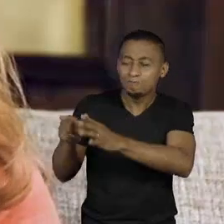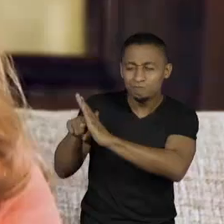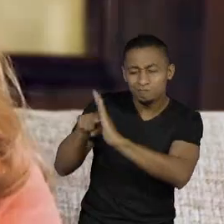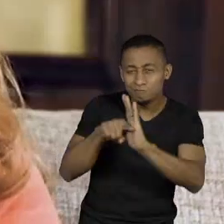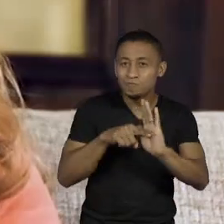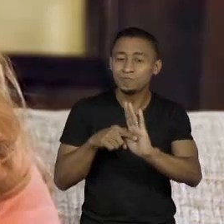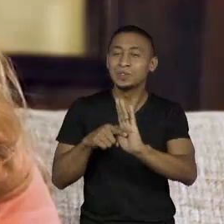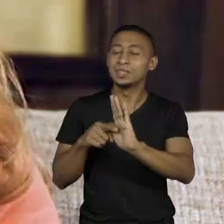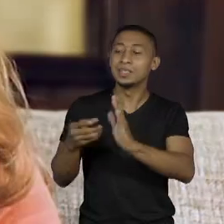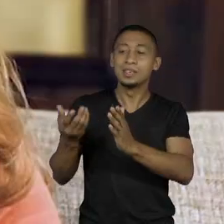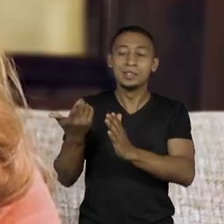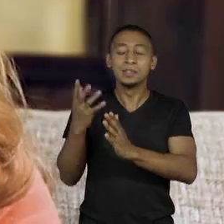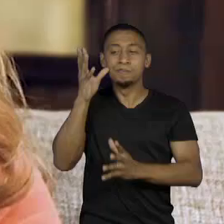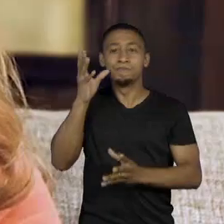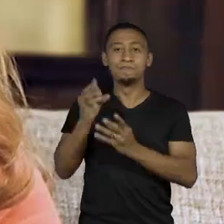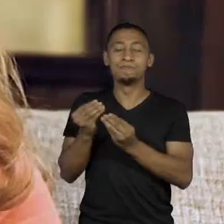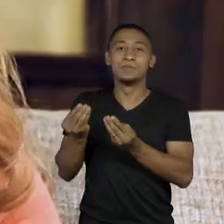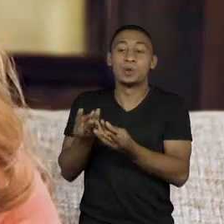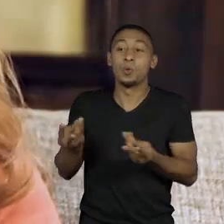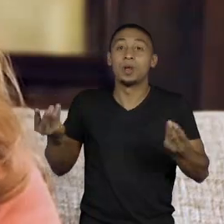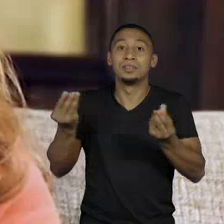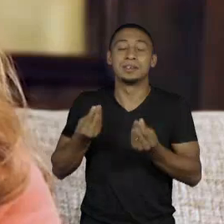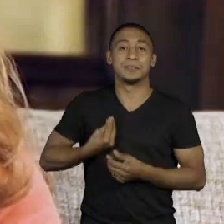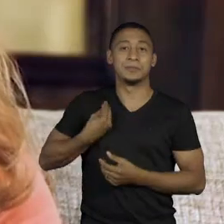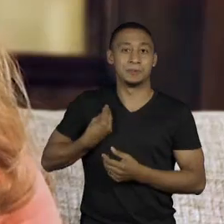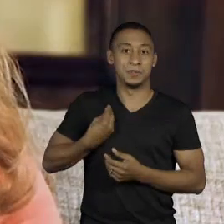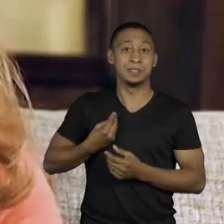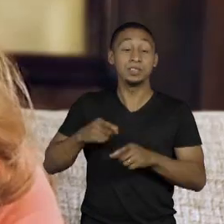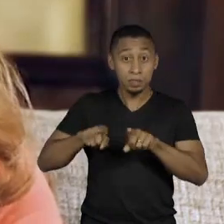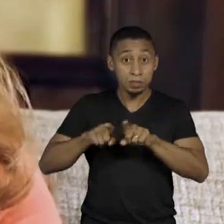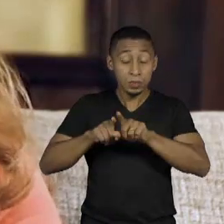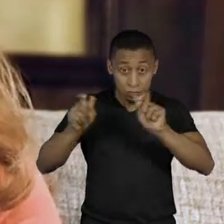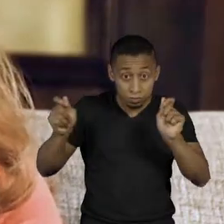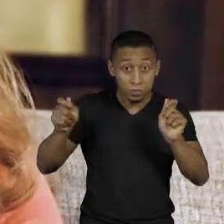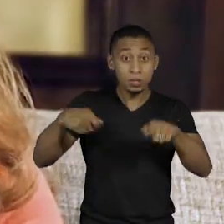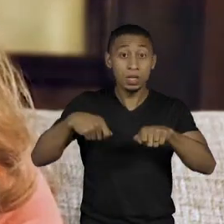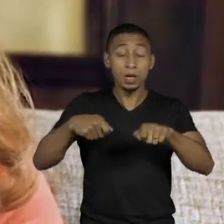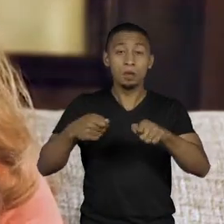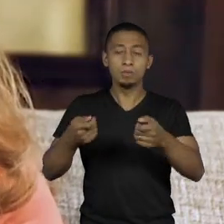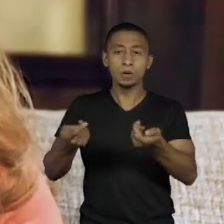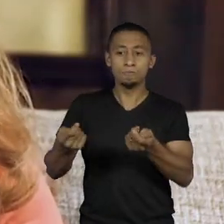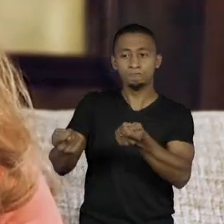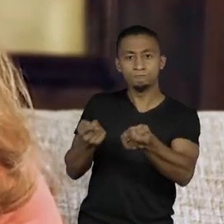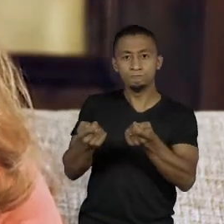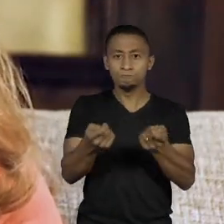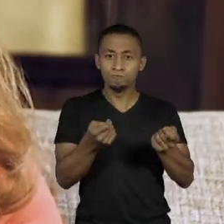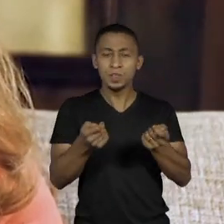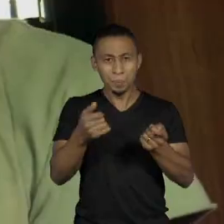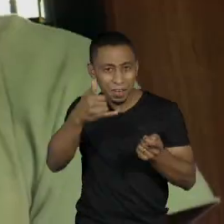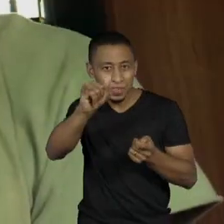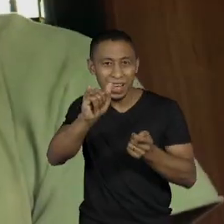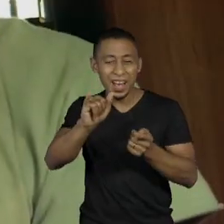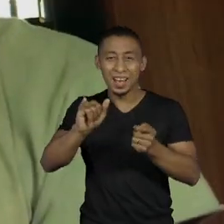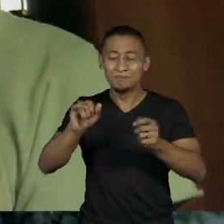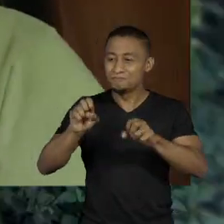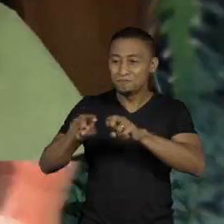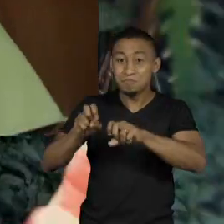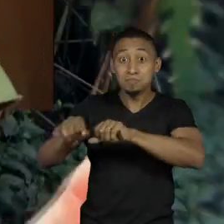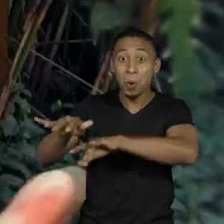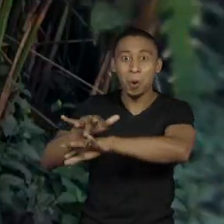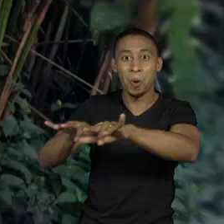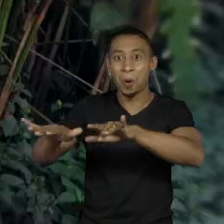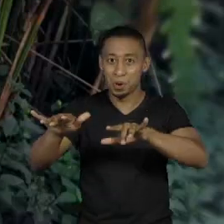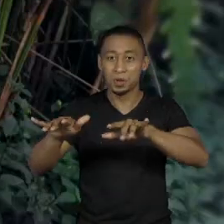bem-estar e um potencial enorme de diluir o processo de transmissão de doenças. E o que